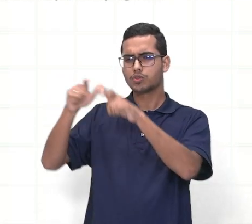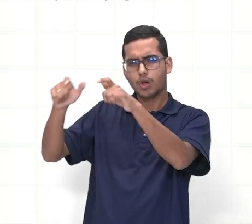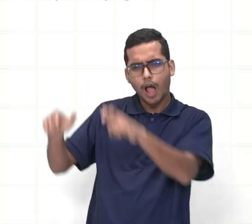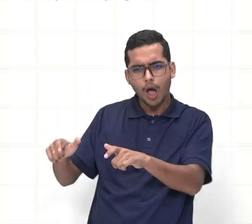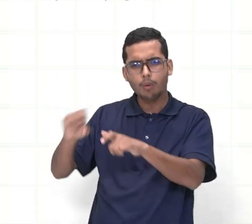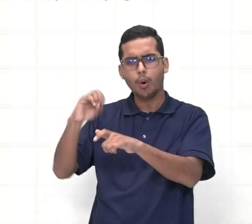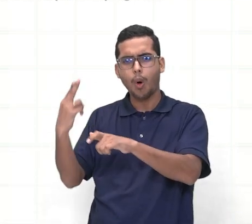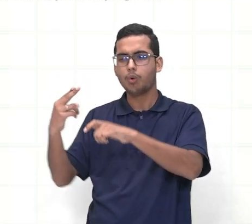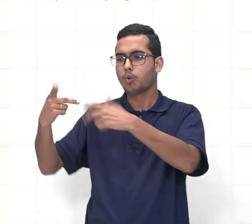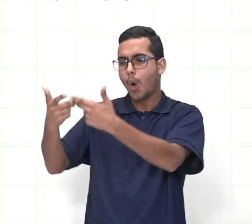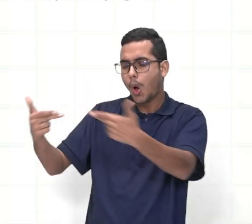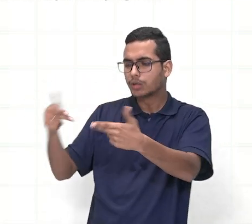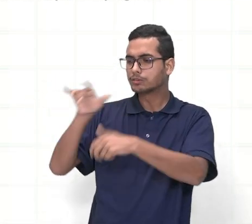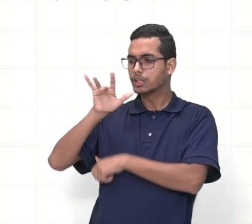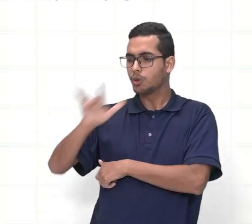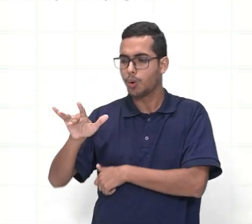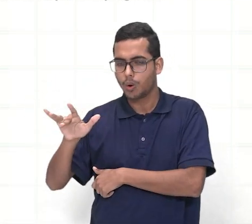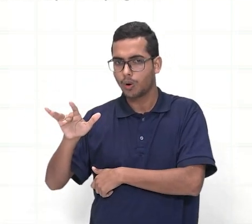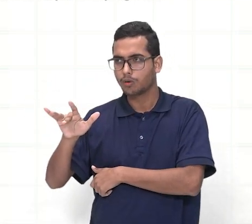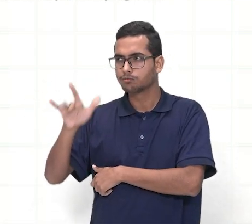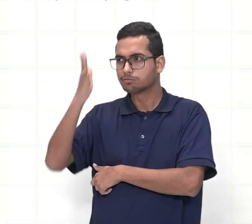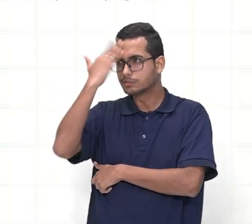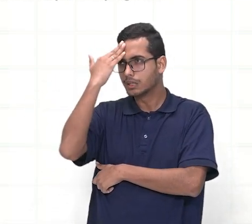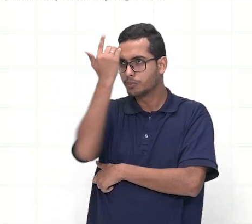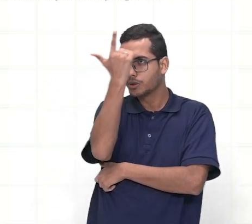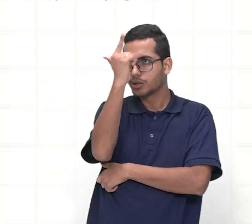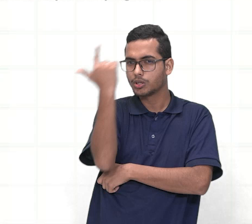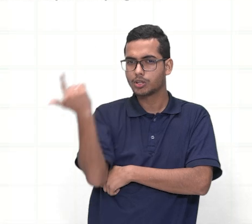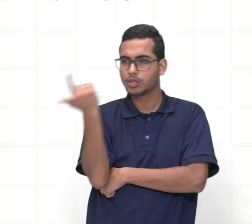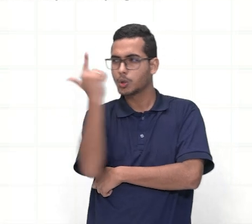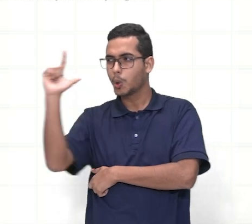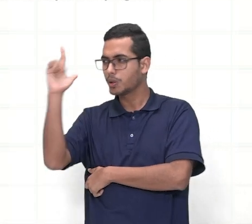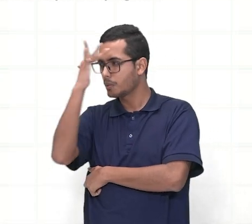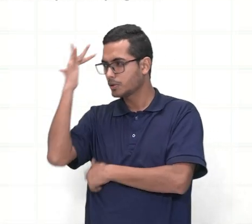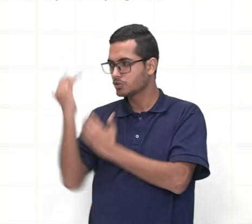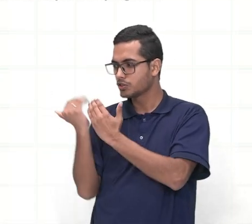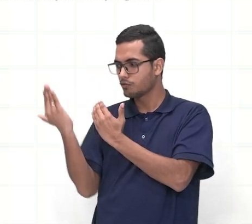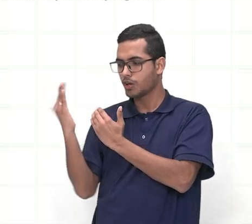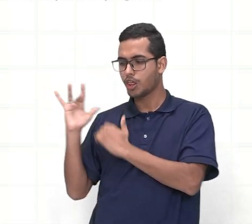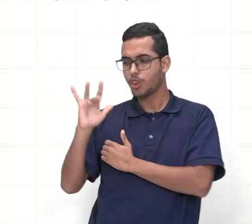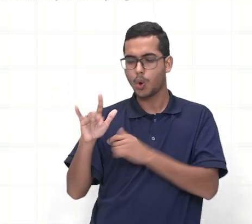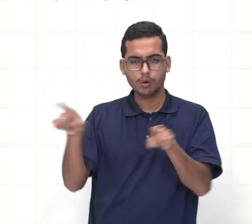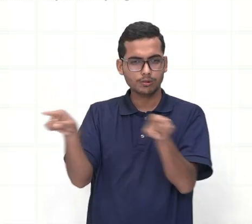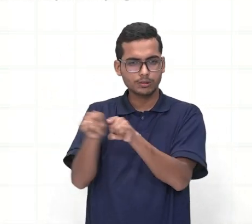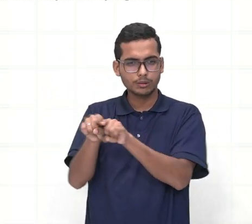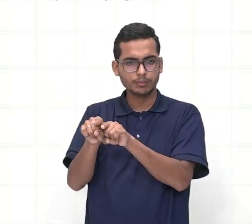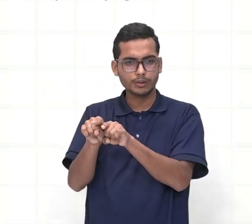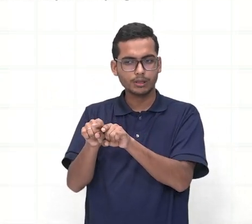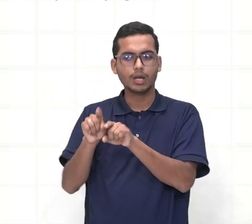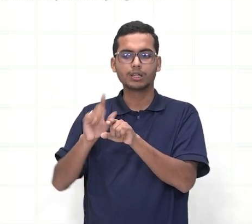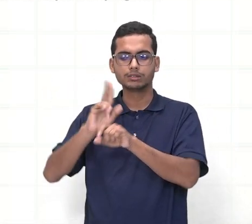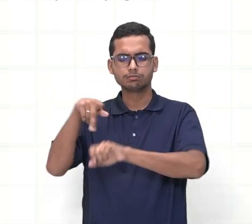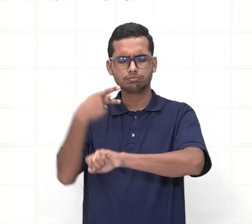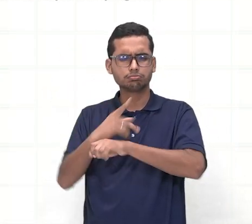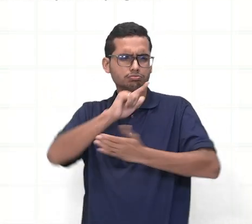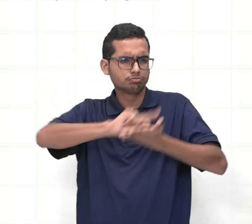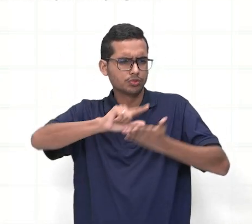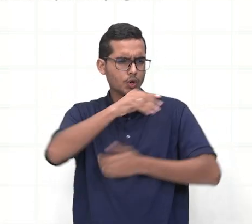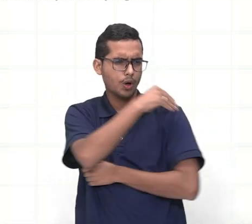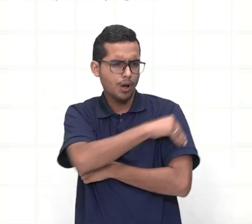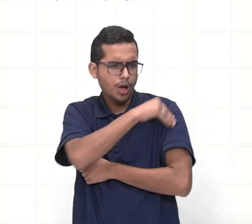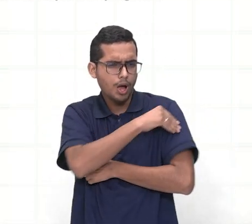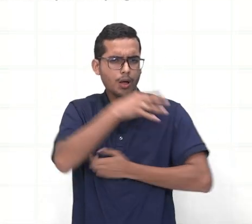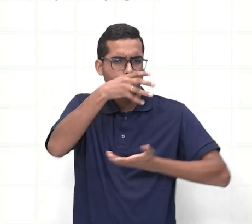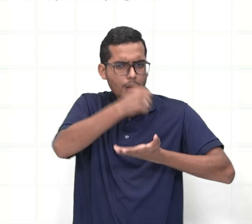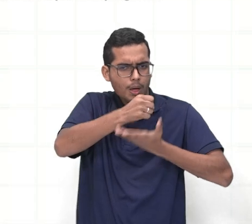tocaram, então, lave as mãos, higiene, faça a higiene com o álcool 70, mantenha sempre o